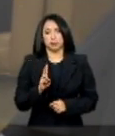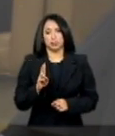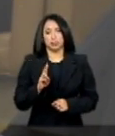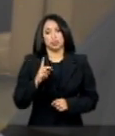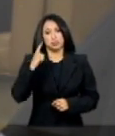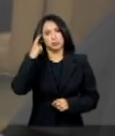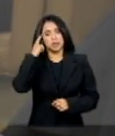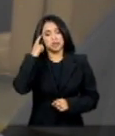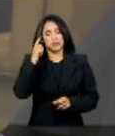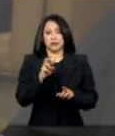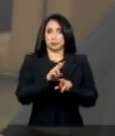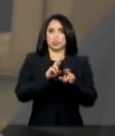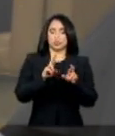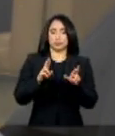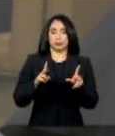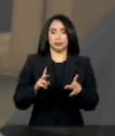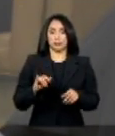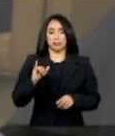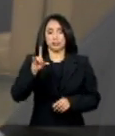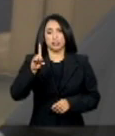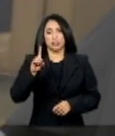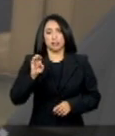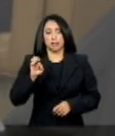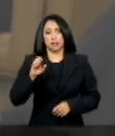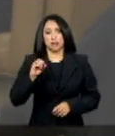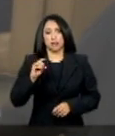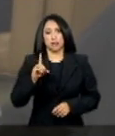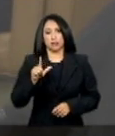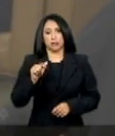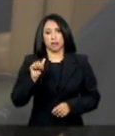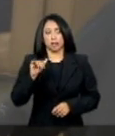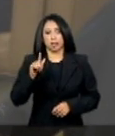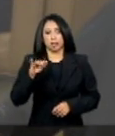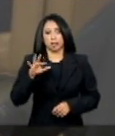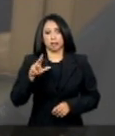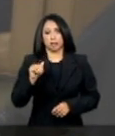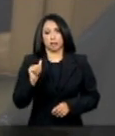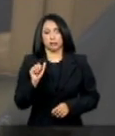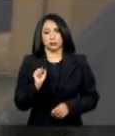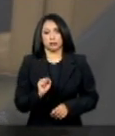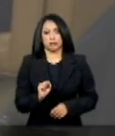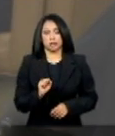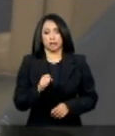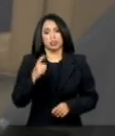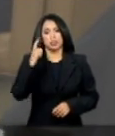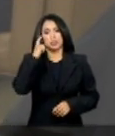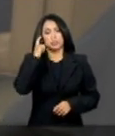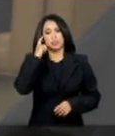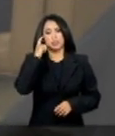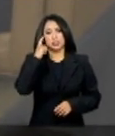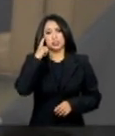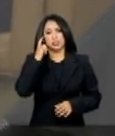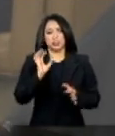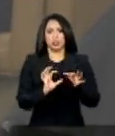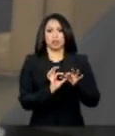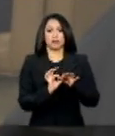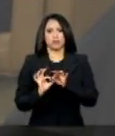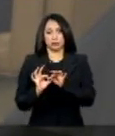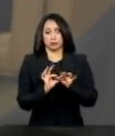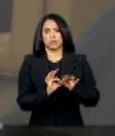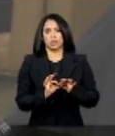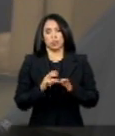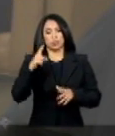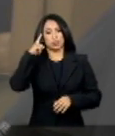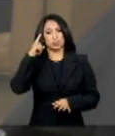ideológicas mais do que nunca devemos aqui prezar pela uniformidade do domínio do ordenamento jurídico